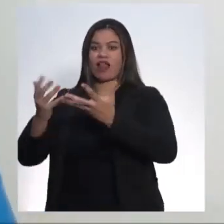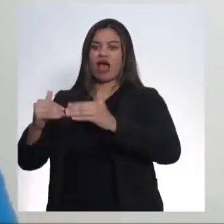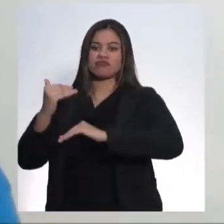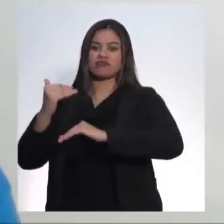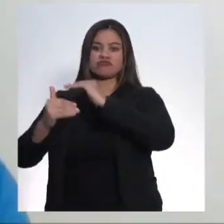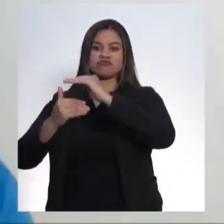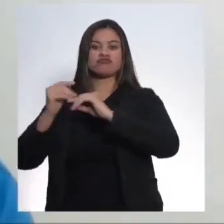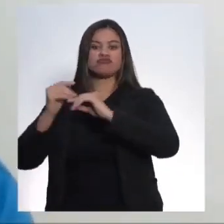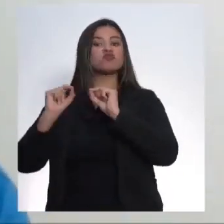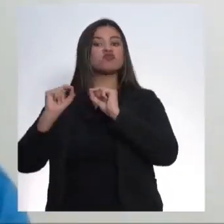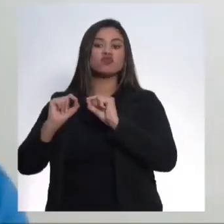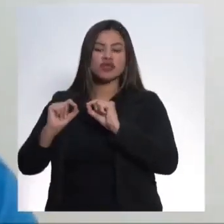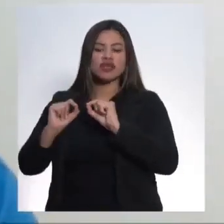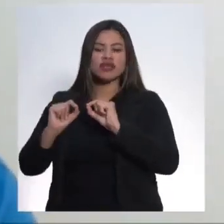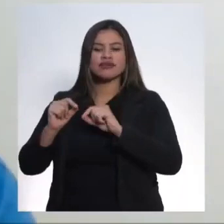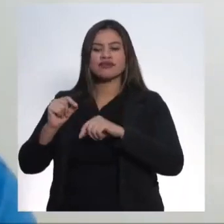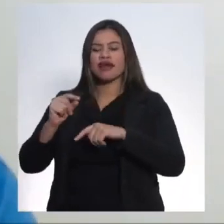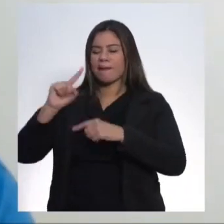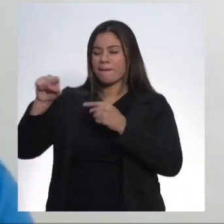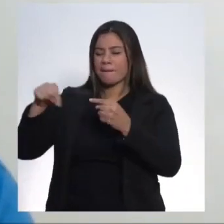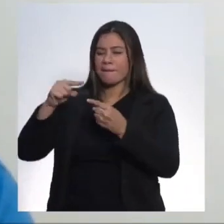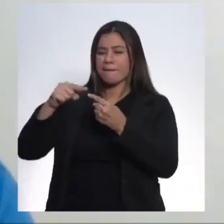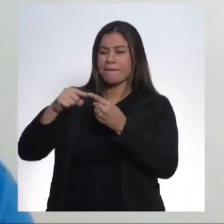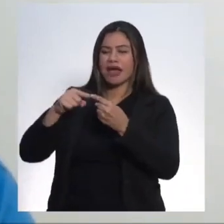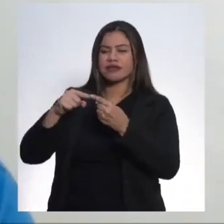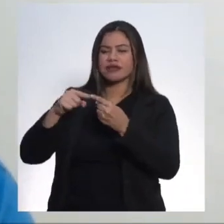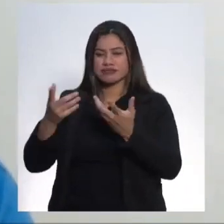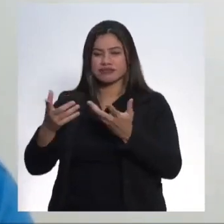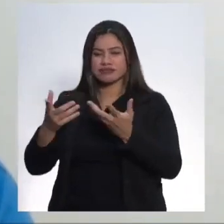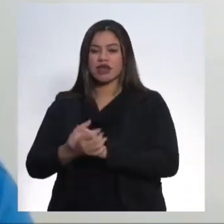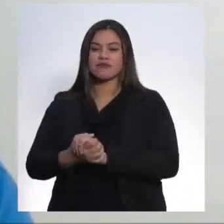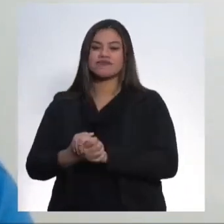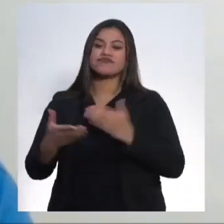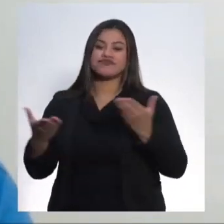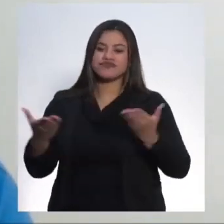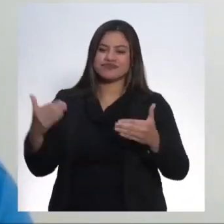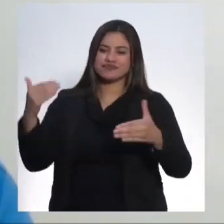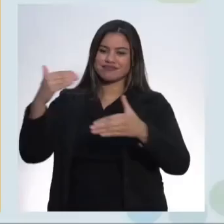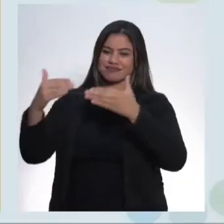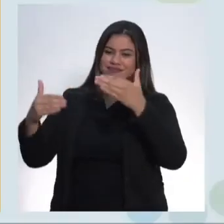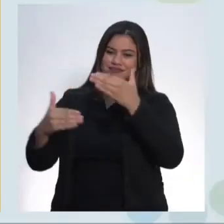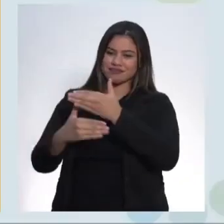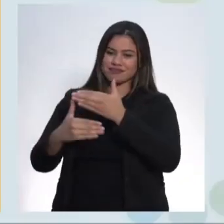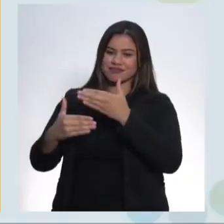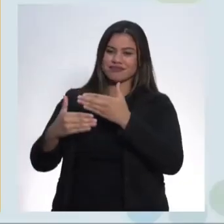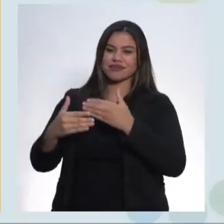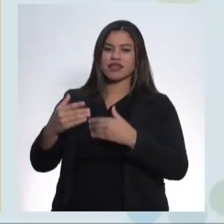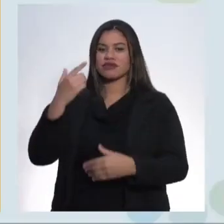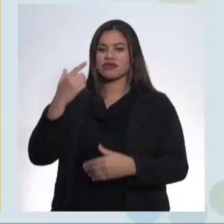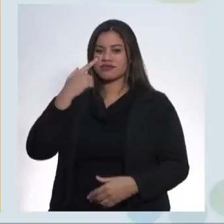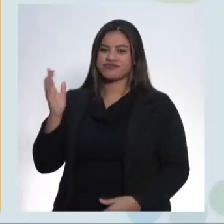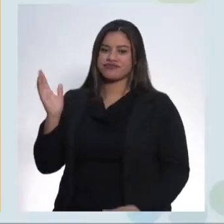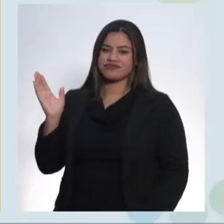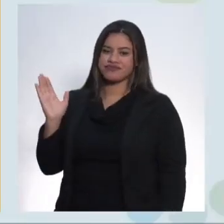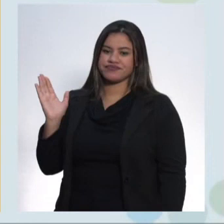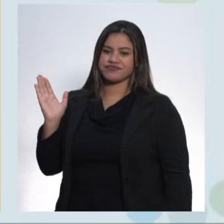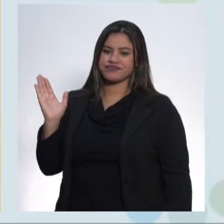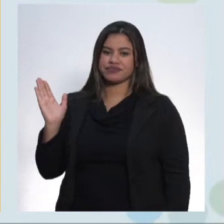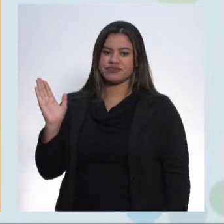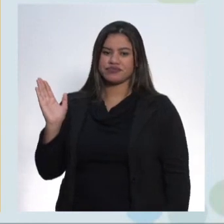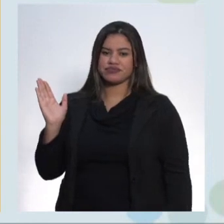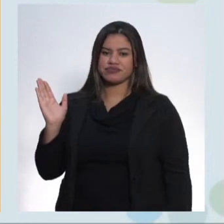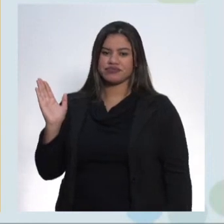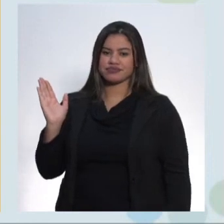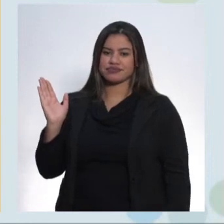progredir e a buscar os sonhos? Eu vou deixar o mapa na tela para que vocês possam ver. Olha só. Então,